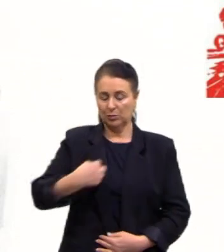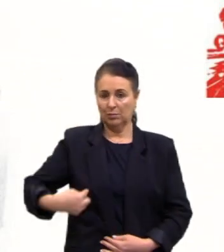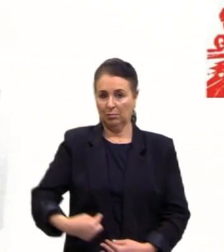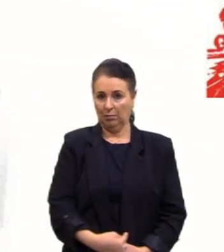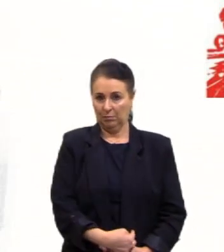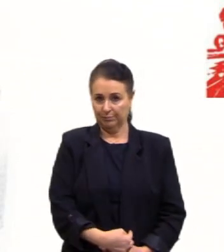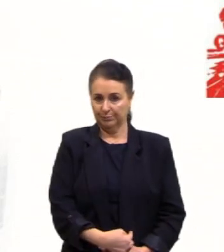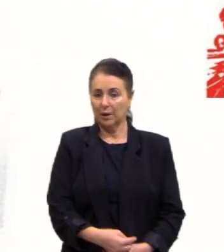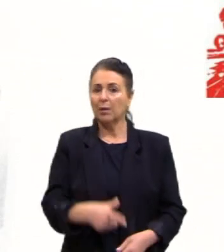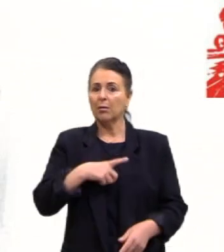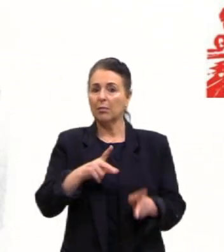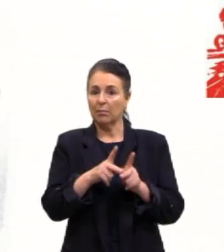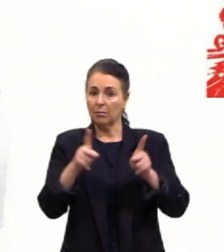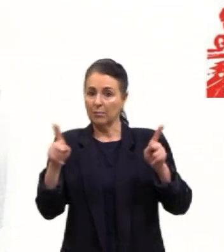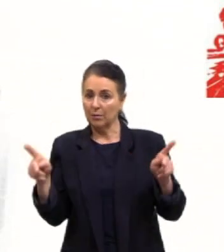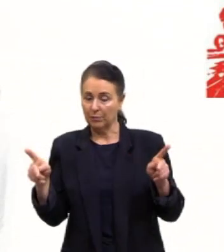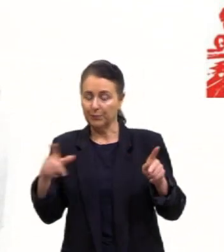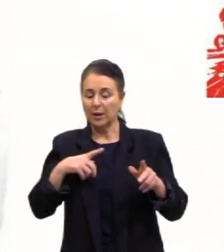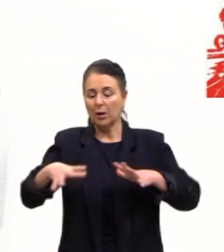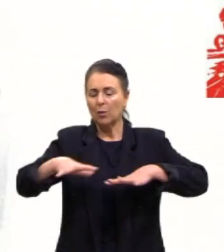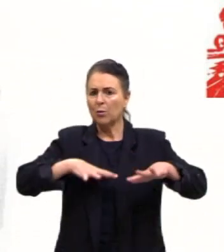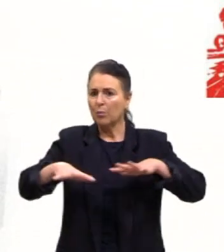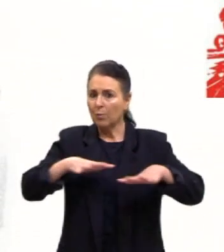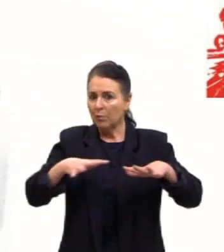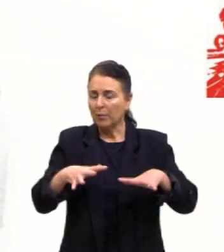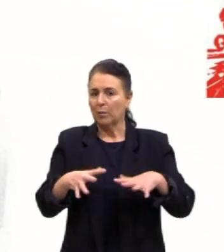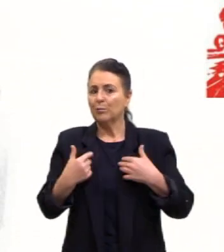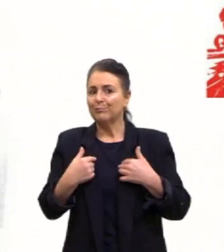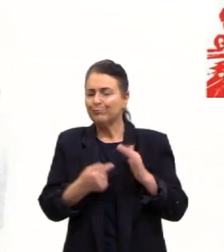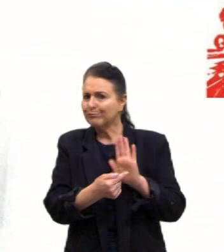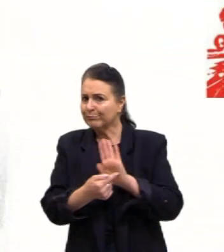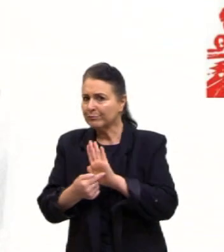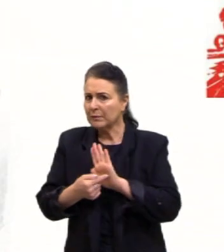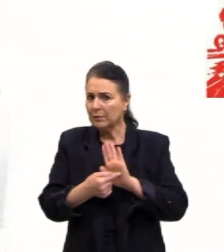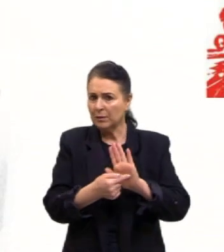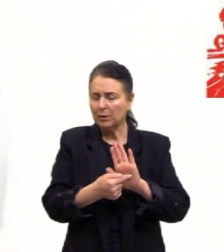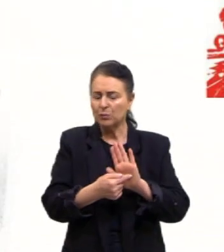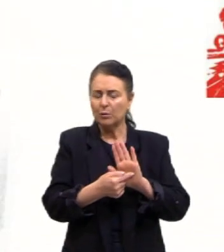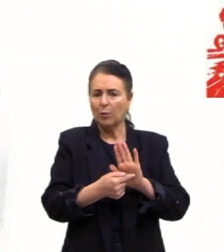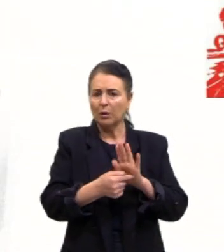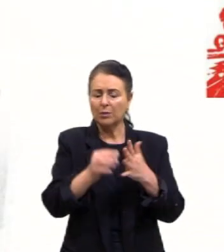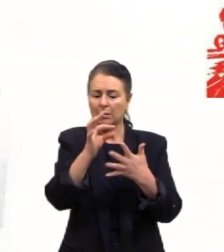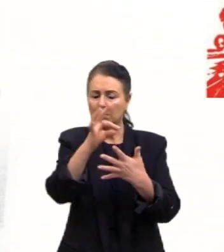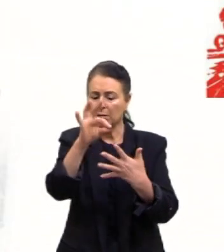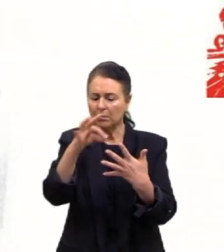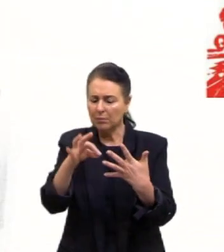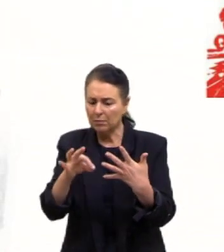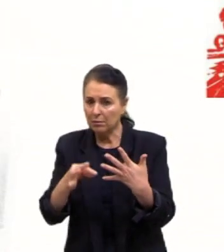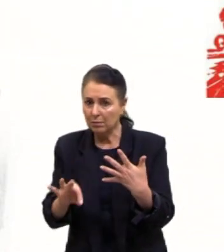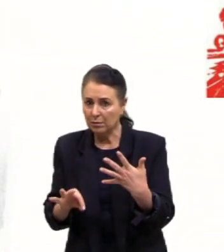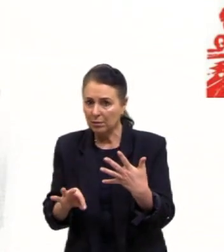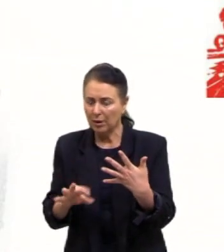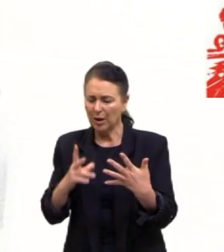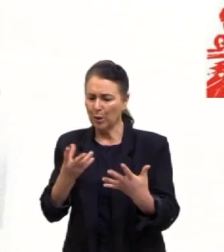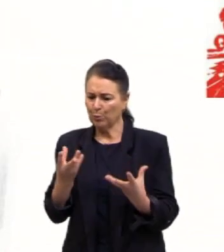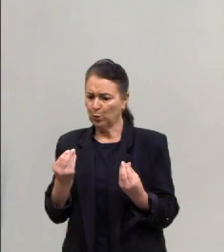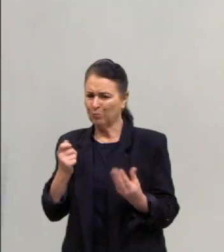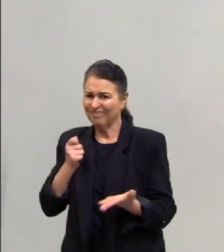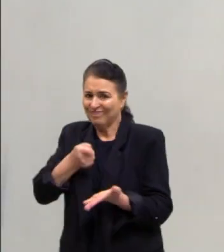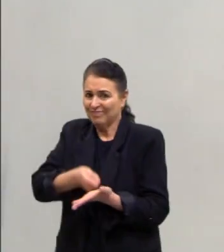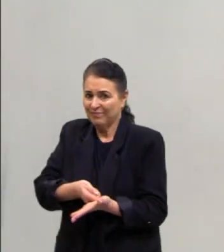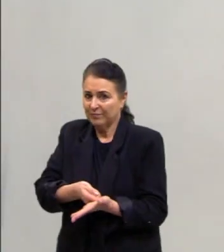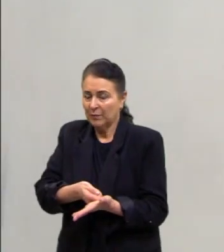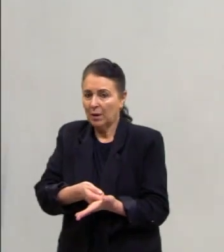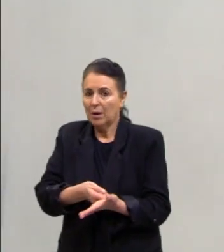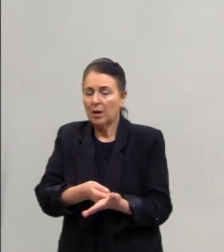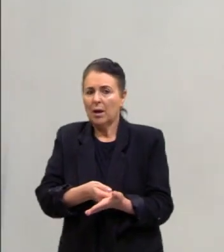esse movimento ele tem diversas facetas e a gente ressalta muito né que ela tem uma faceta muito autoritária que é um momento de